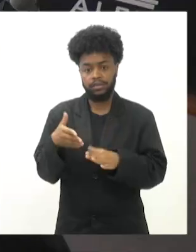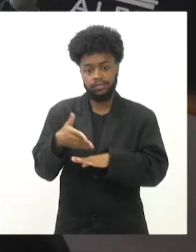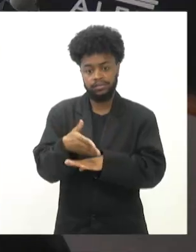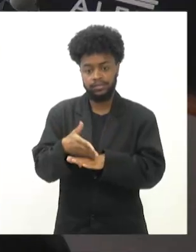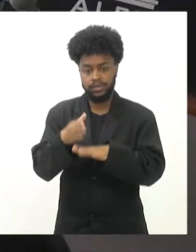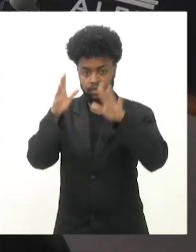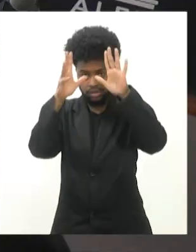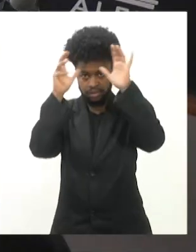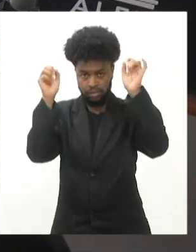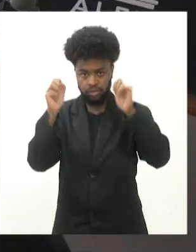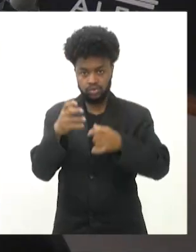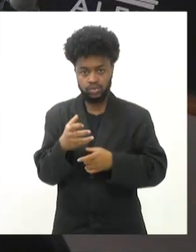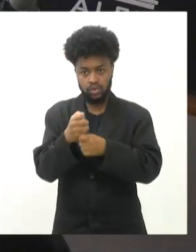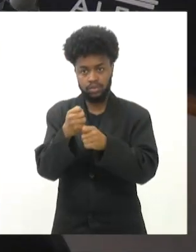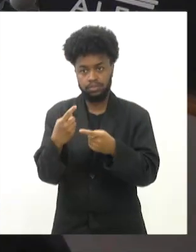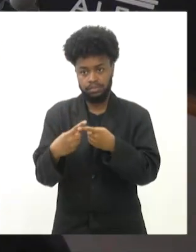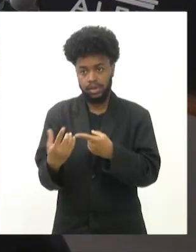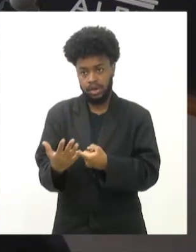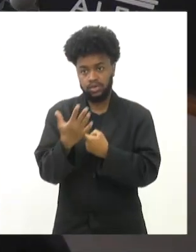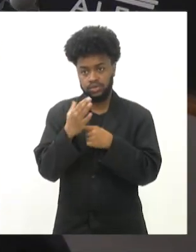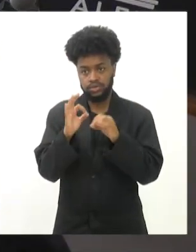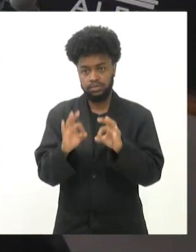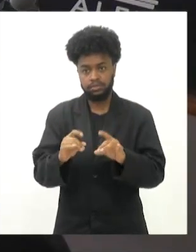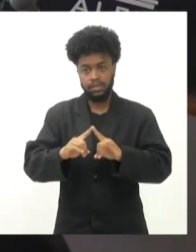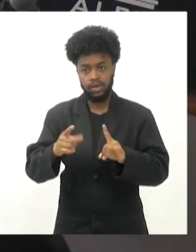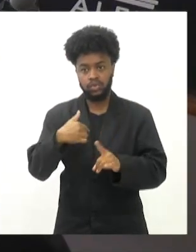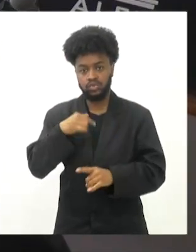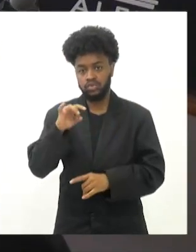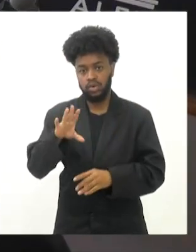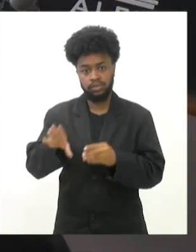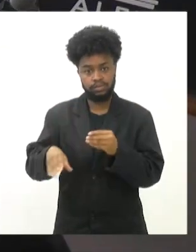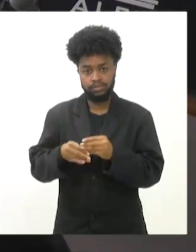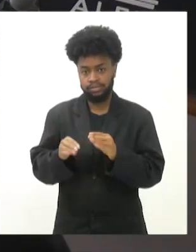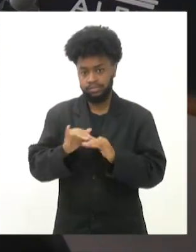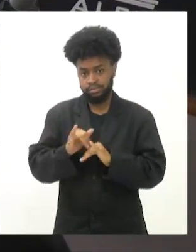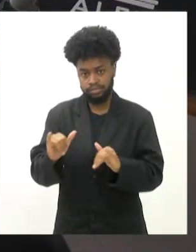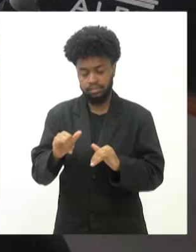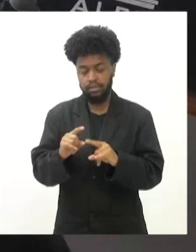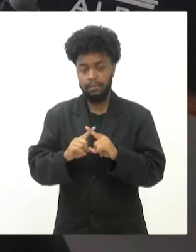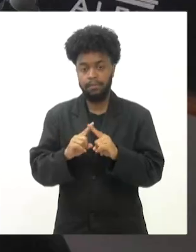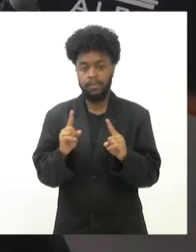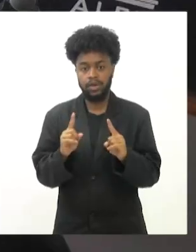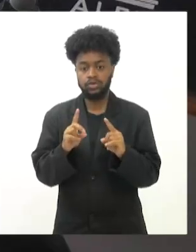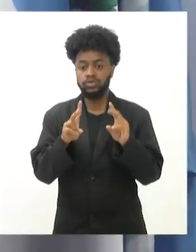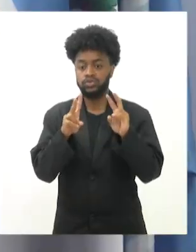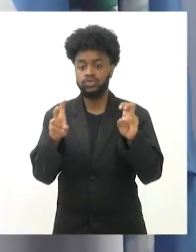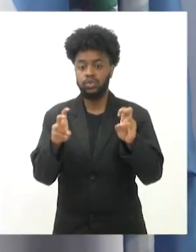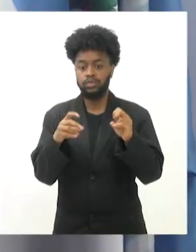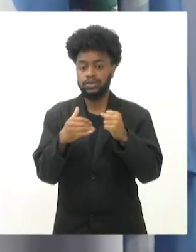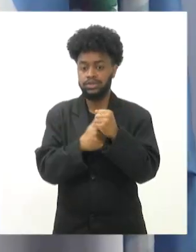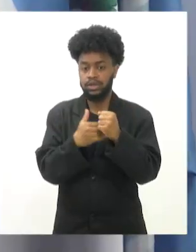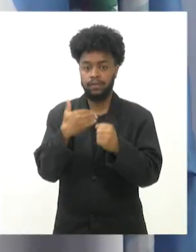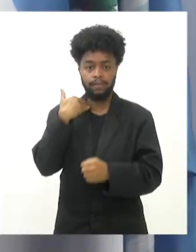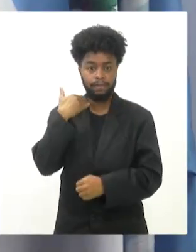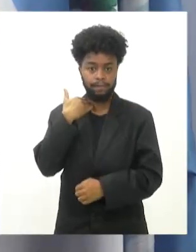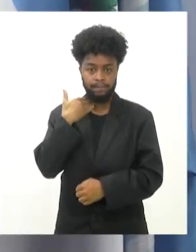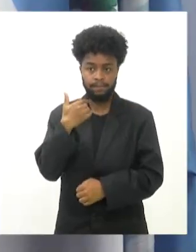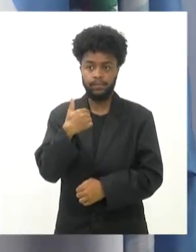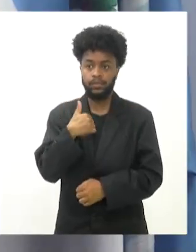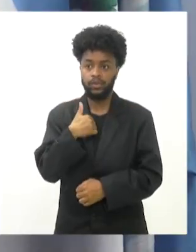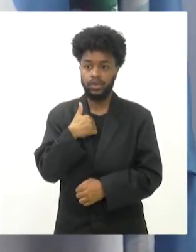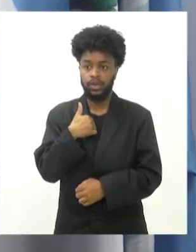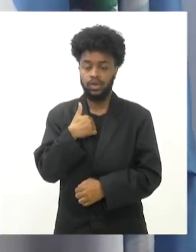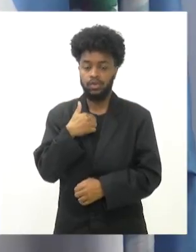que vai contribuir muito com os trabalhos. Então, eu só faria essa ponderação. E no que diz respeito à quebra de sigilo, eu colocaria